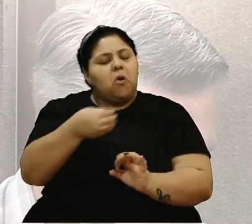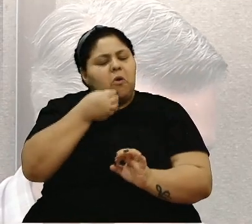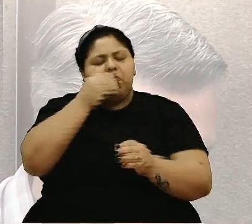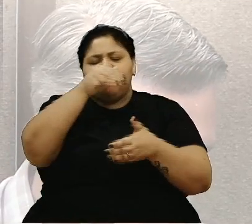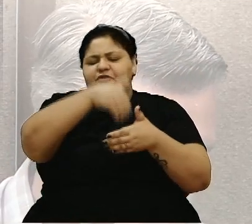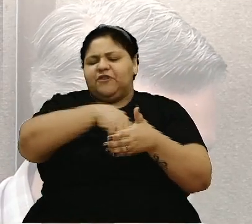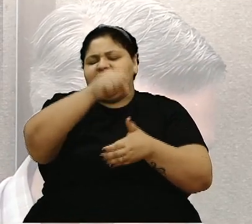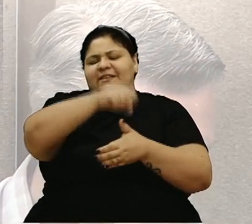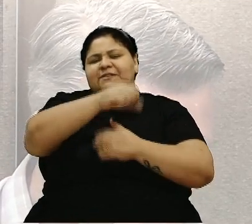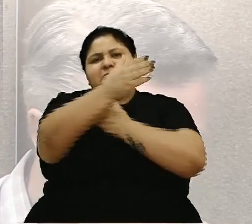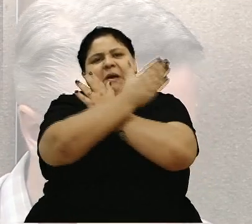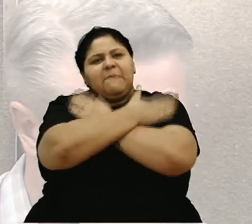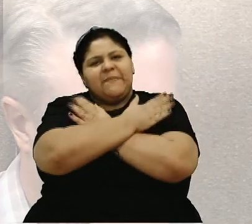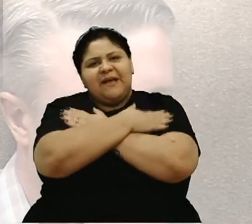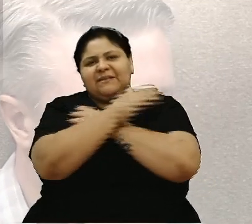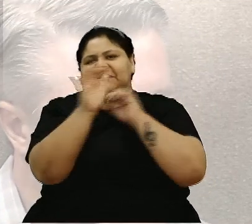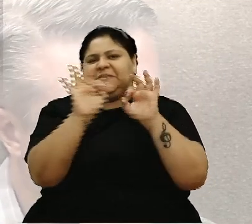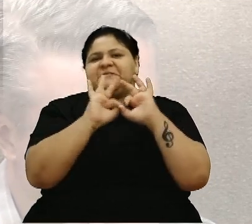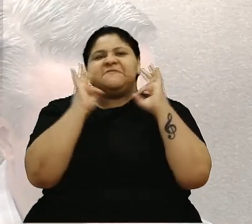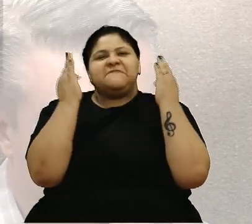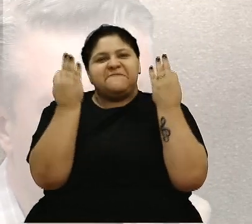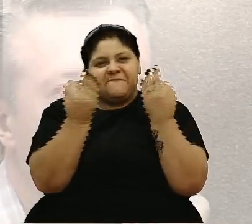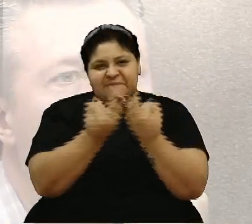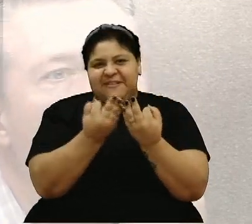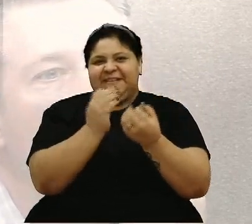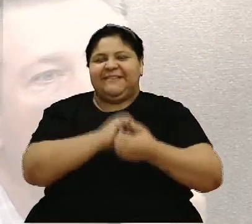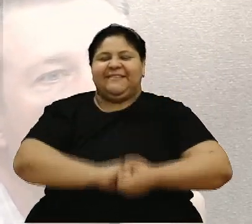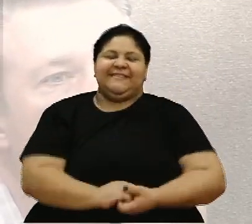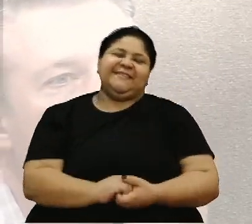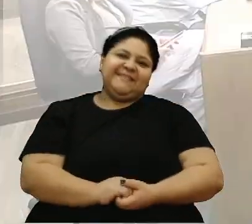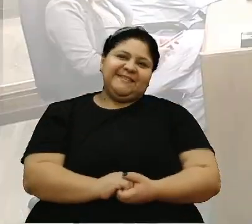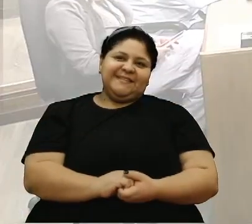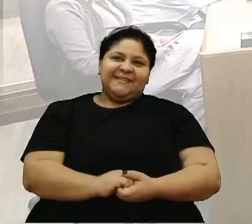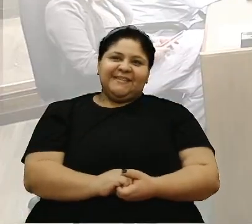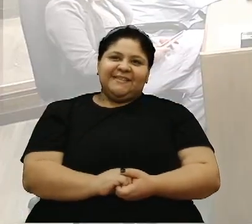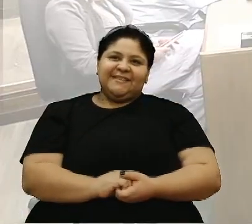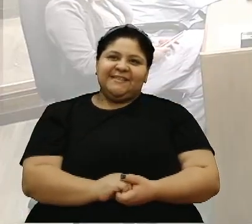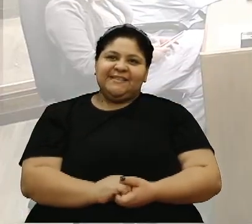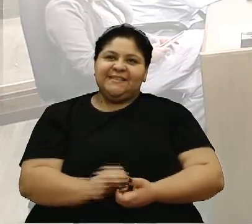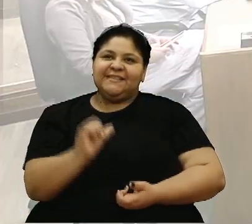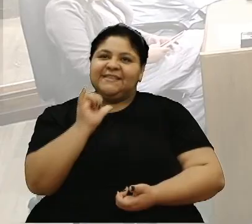ao Milton Macedo, meu primo por tabela. Valeu. Declaração de voto, vereadora